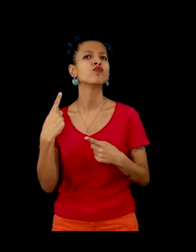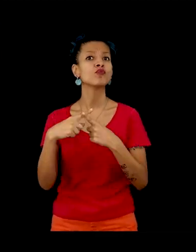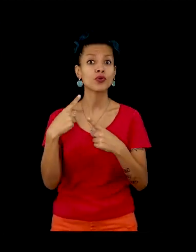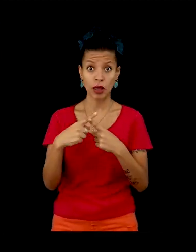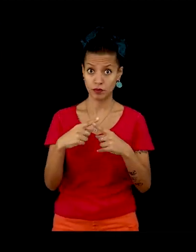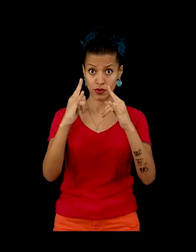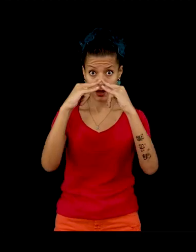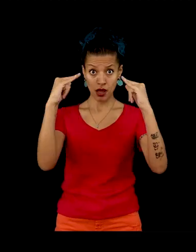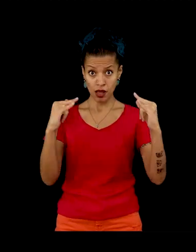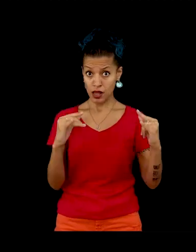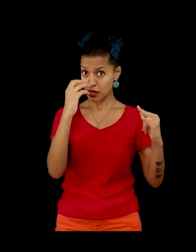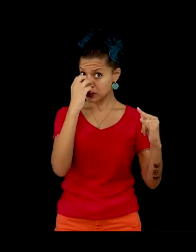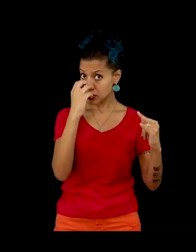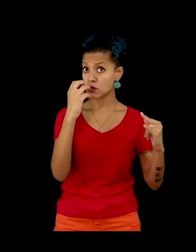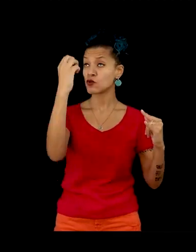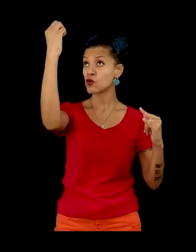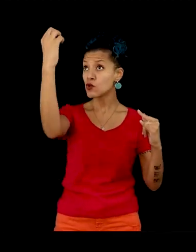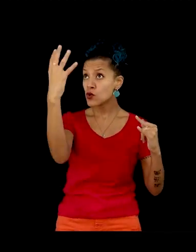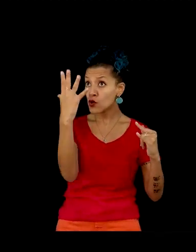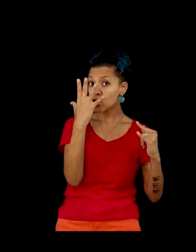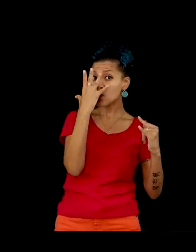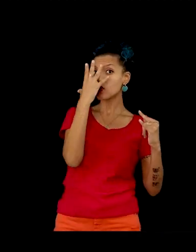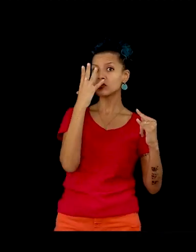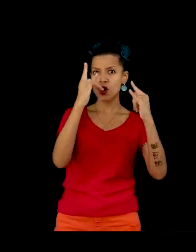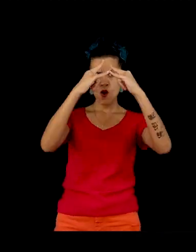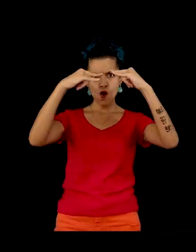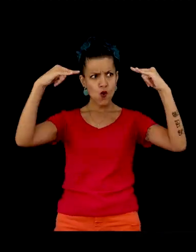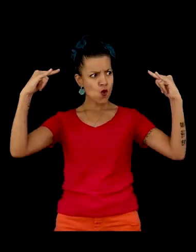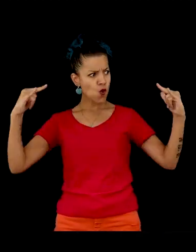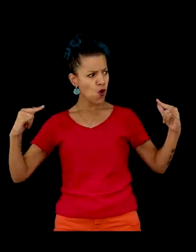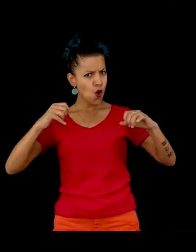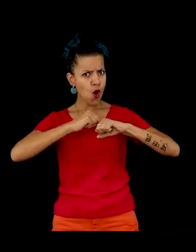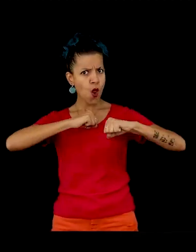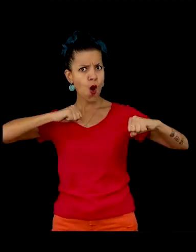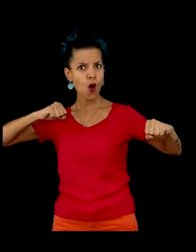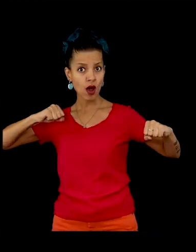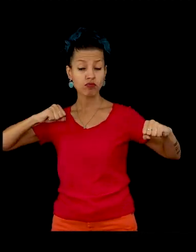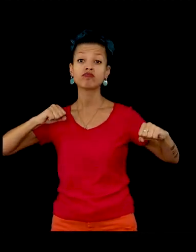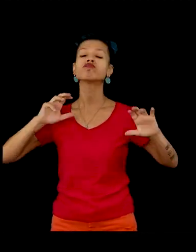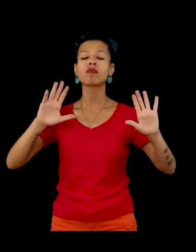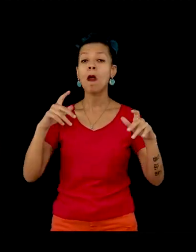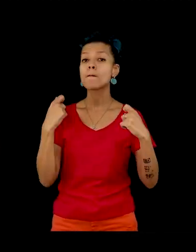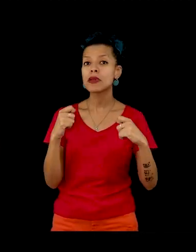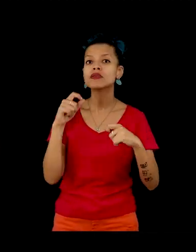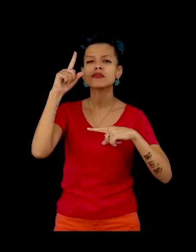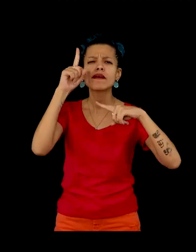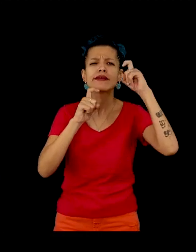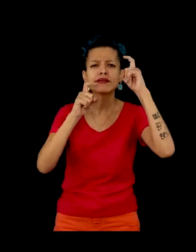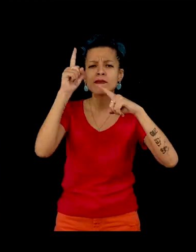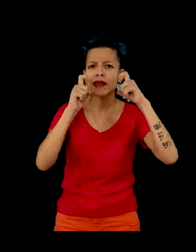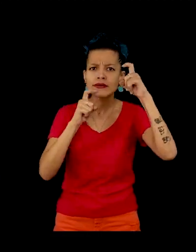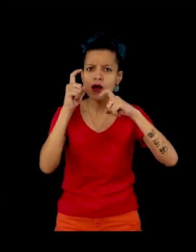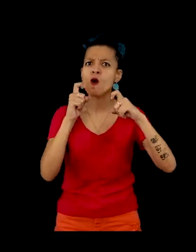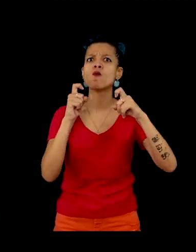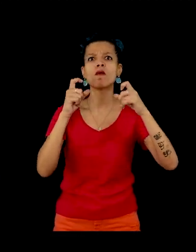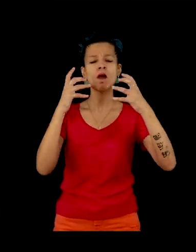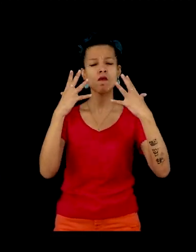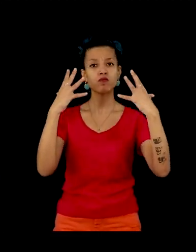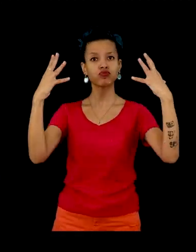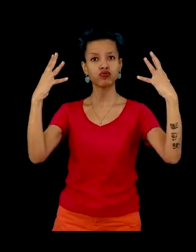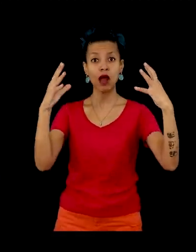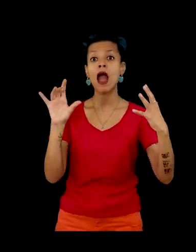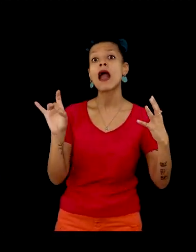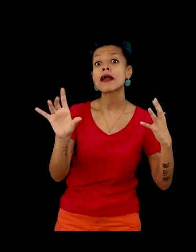circo e a lona que é muito grande, realçando a expressão de cada um. Cada palhaço tem a sua